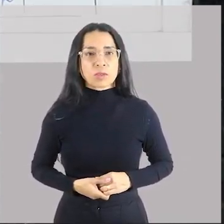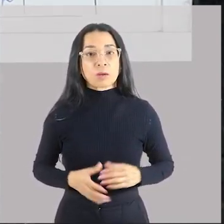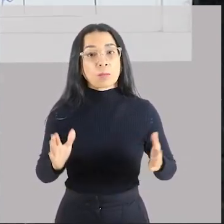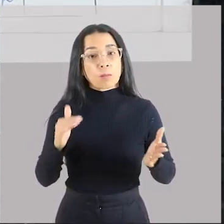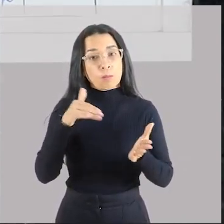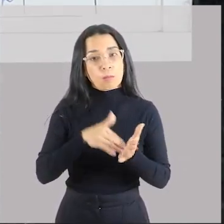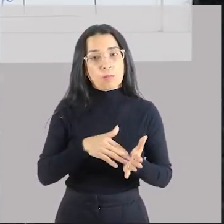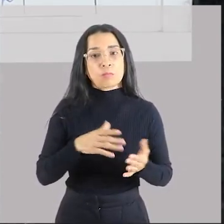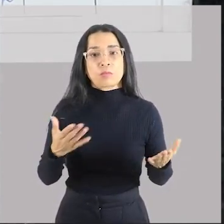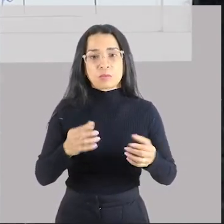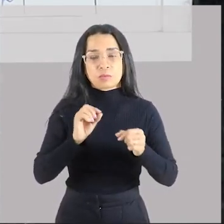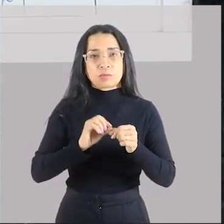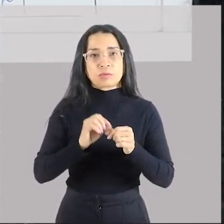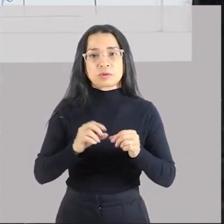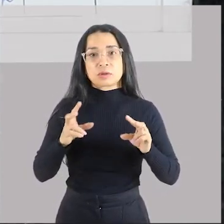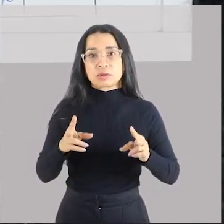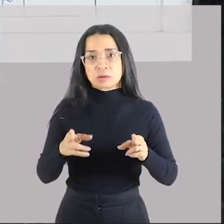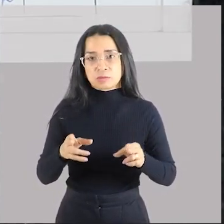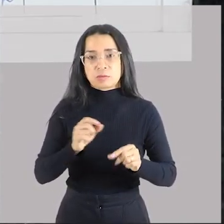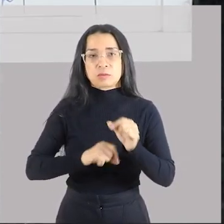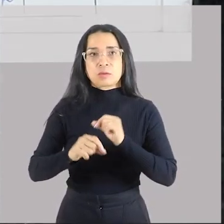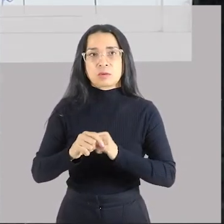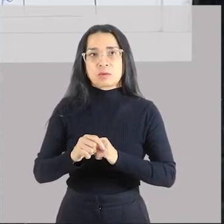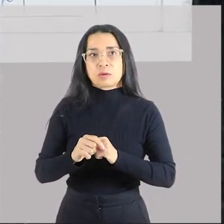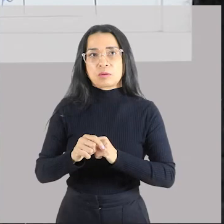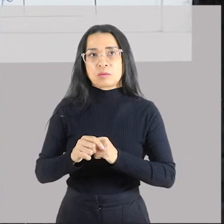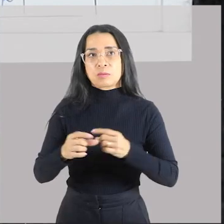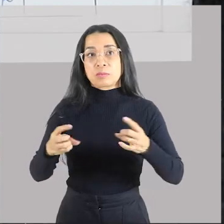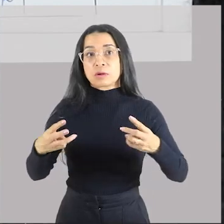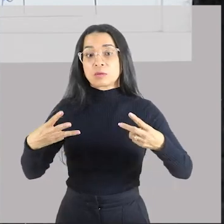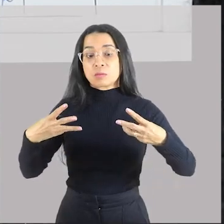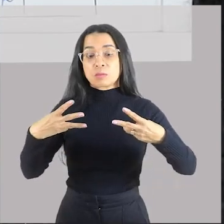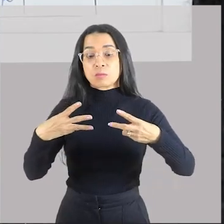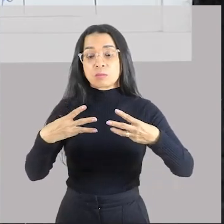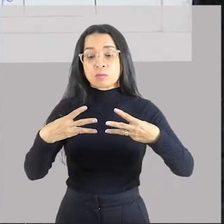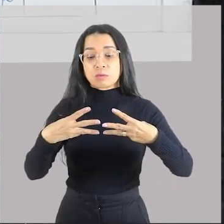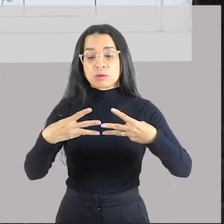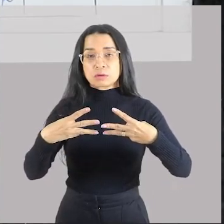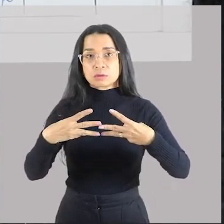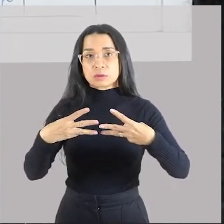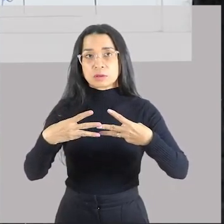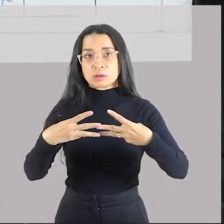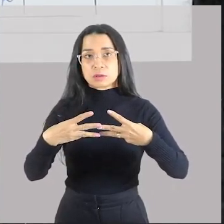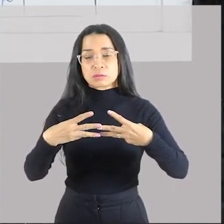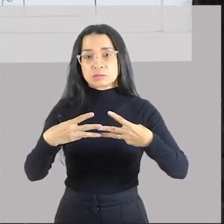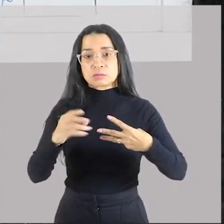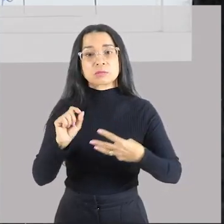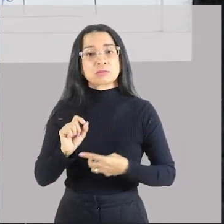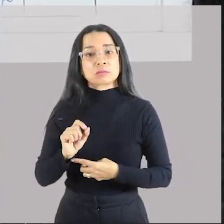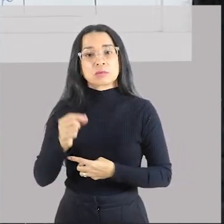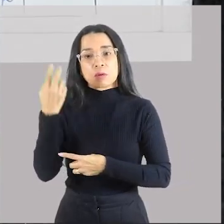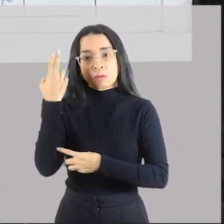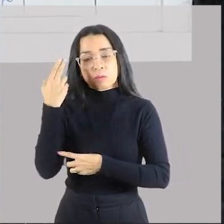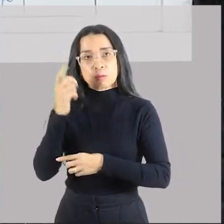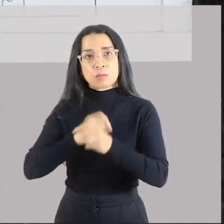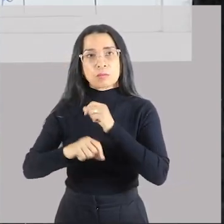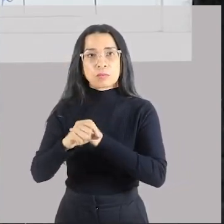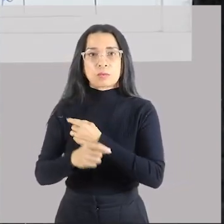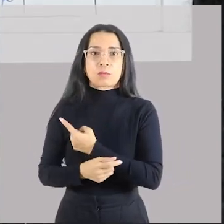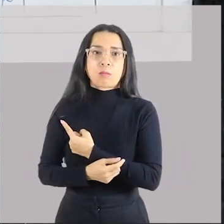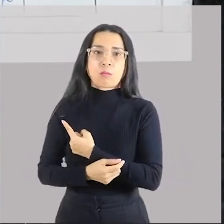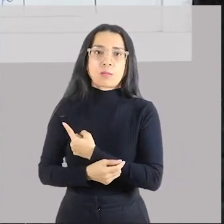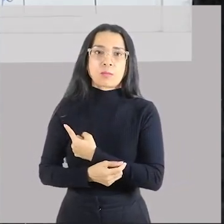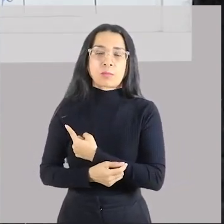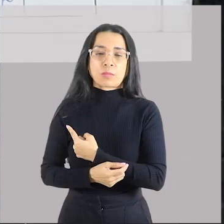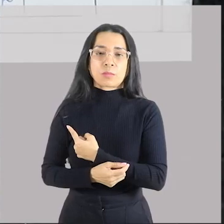Por último, turma, vamos fazer a mesma coisa para o hexágono regular. Tá? São as 3 figuras, 3 polígonos regulares